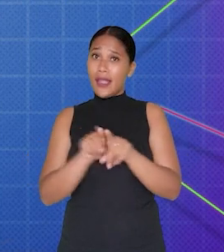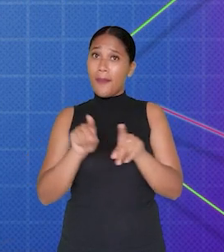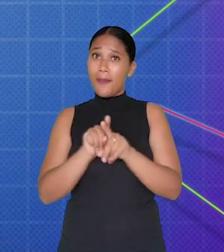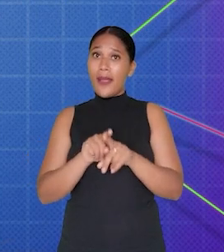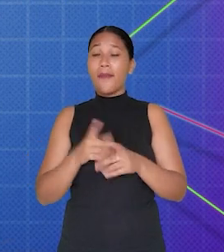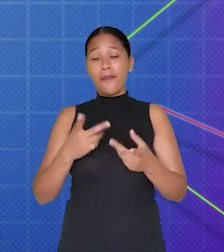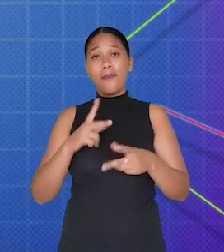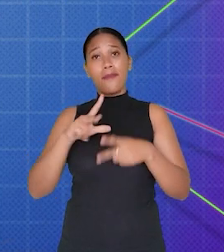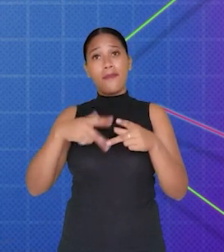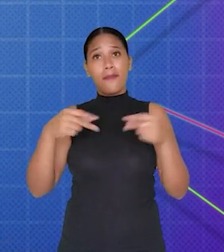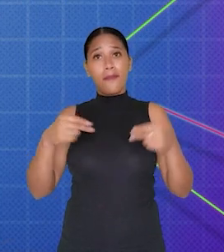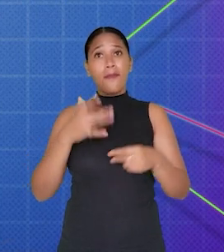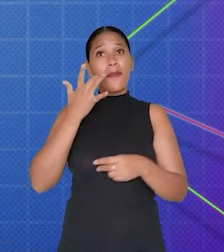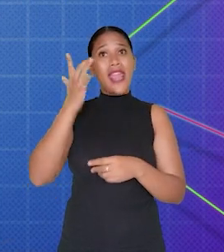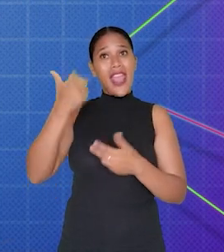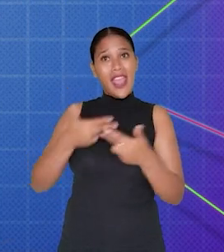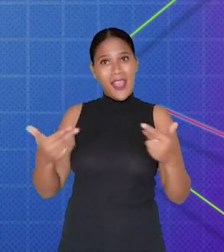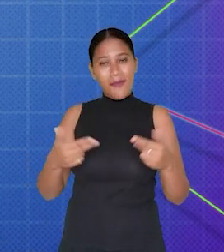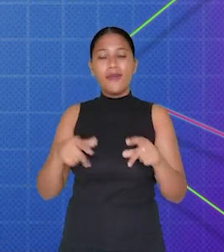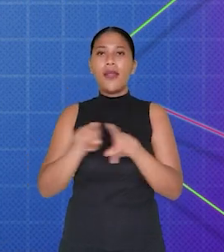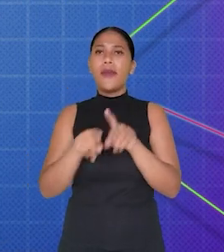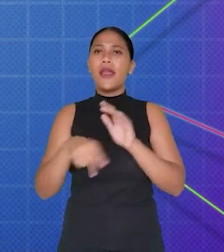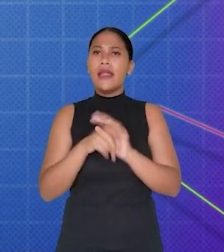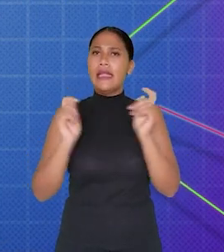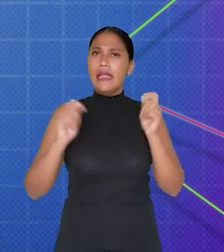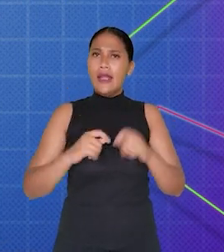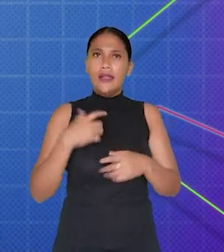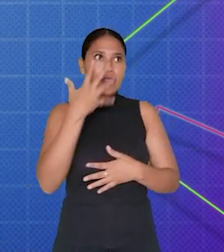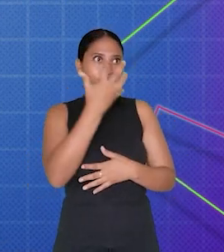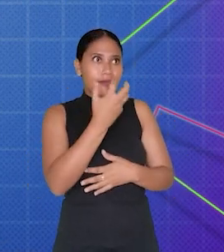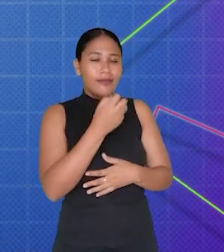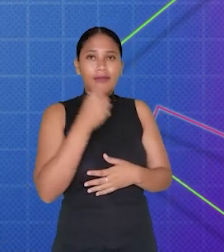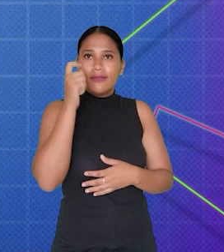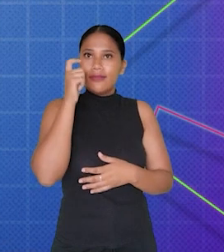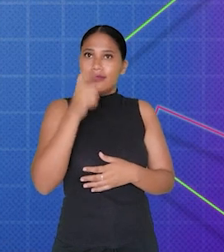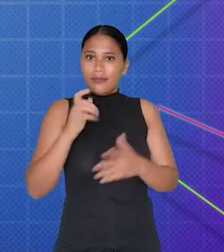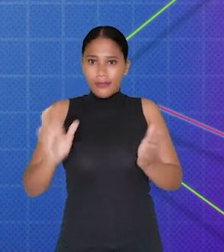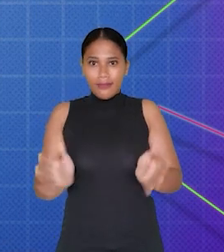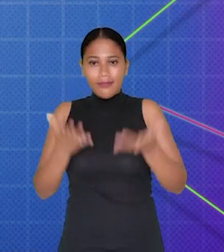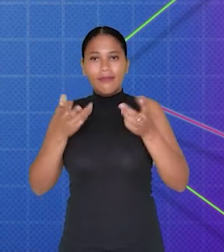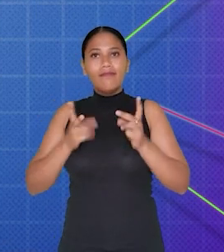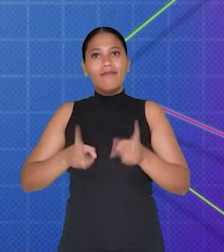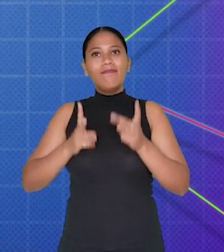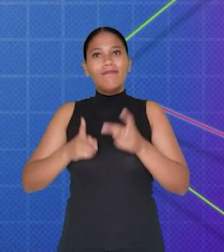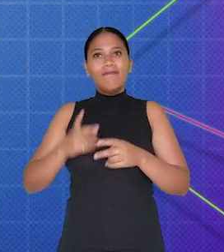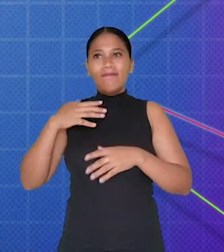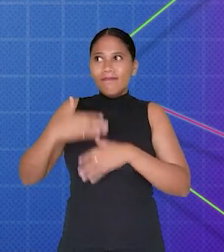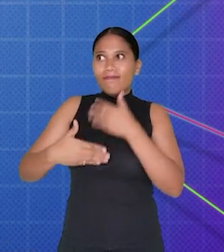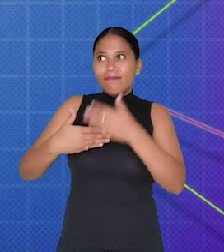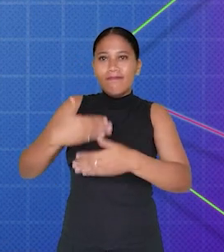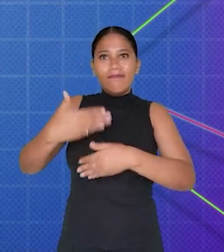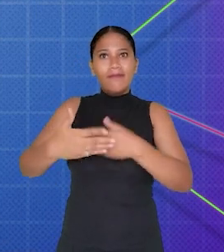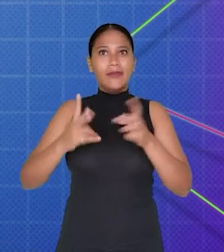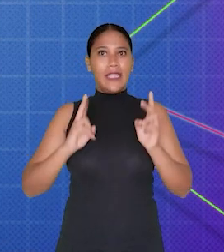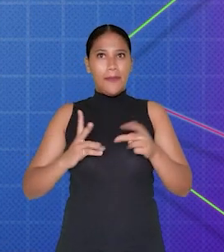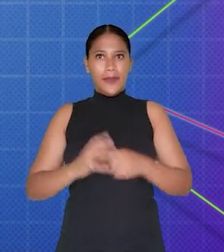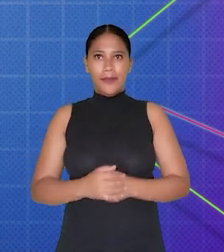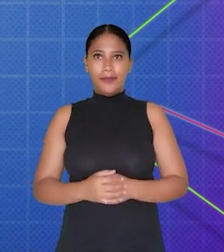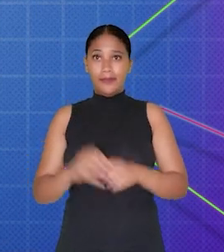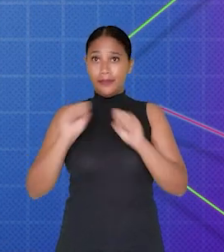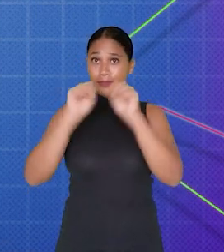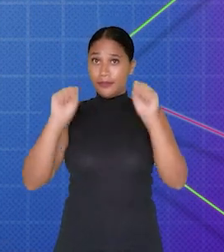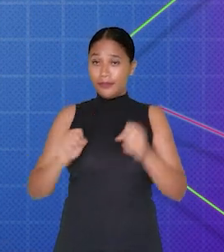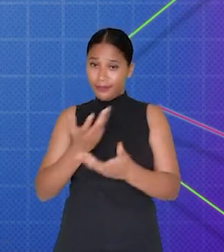prêmios físicos. É importante que as recompensas sejam relevantes e atraentes para os jogadores, incentivando-os a continuar jogando e superando